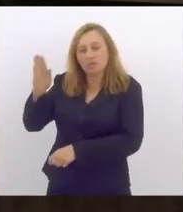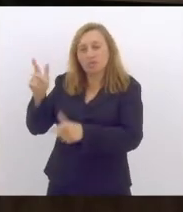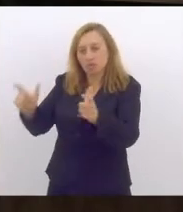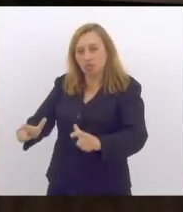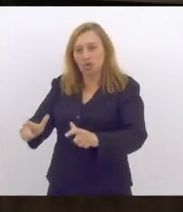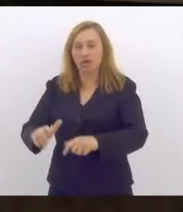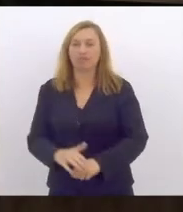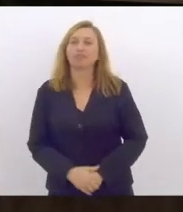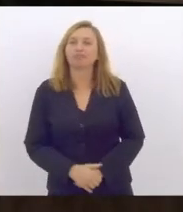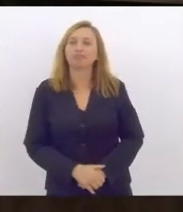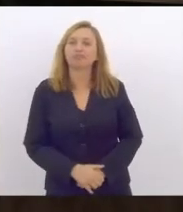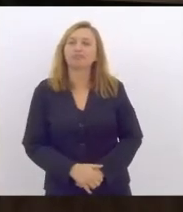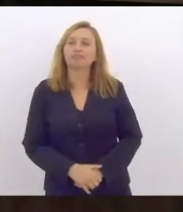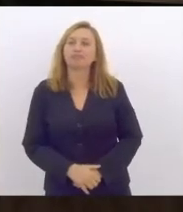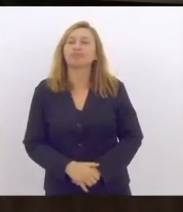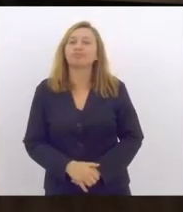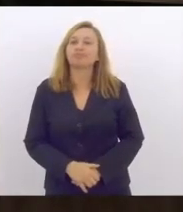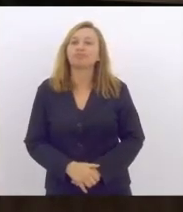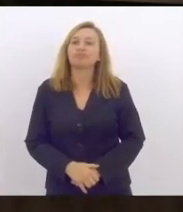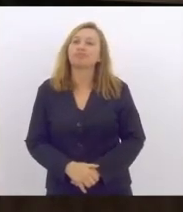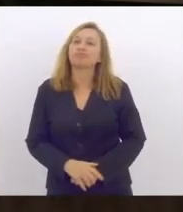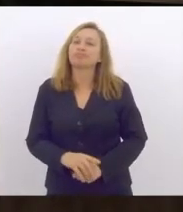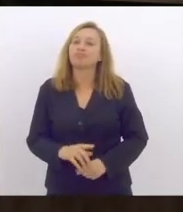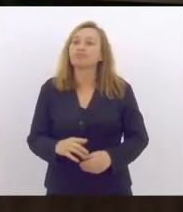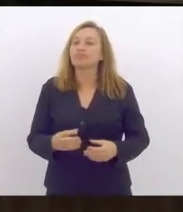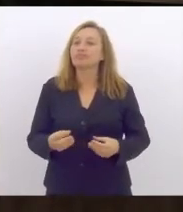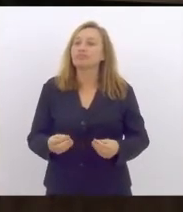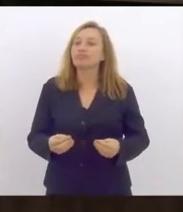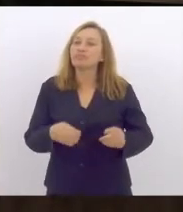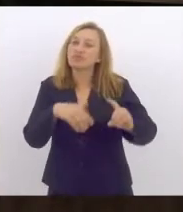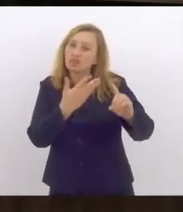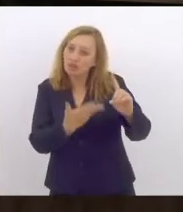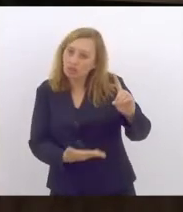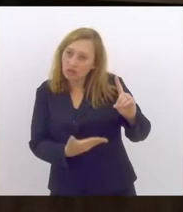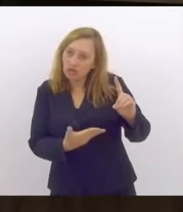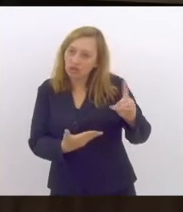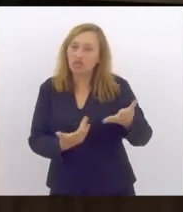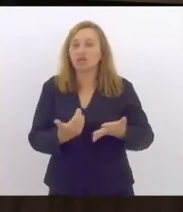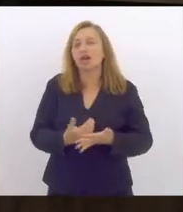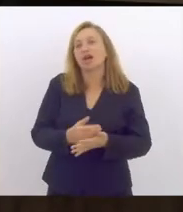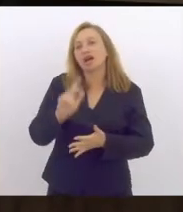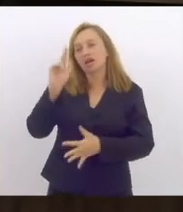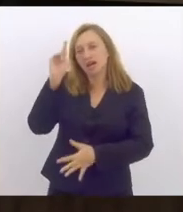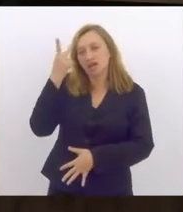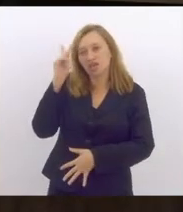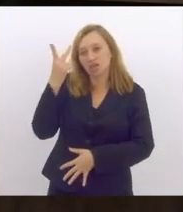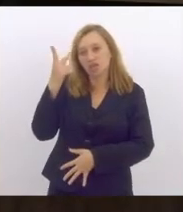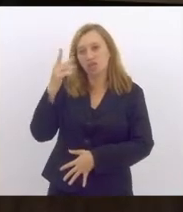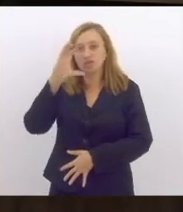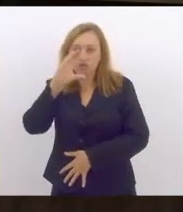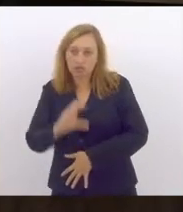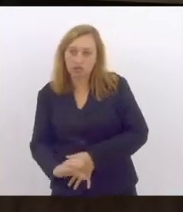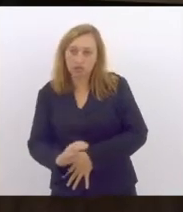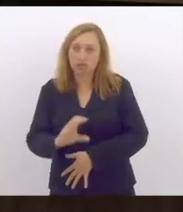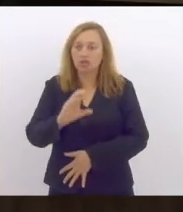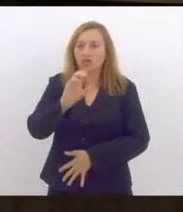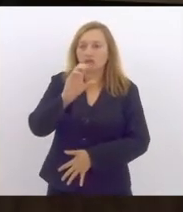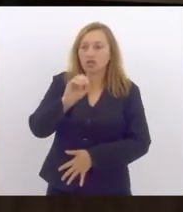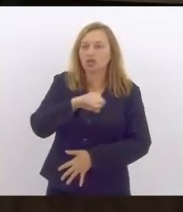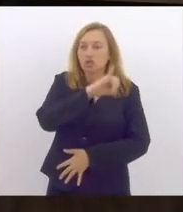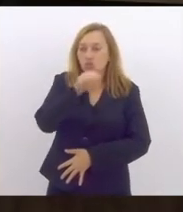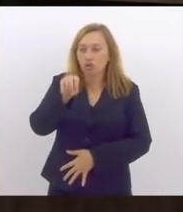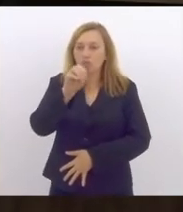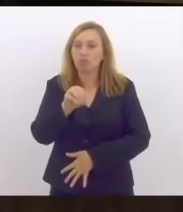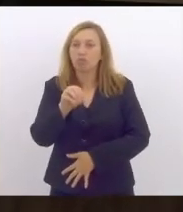região. Essa é uma forma, senhor presidente, de eternizar a história do cidadão João Peixoto, mas mais